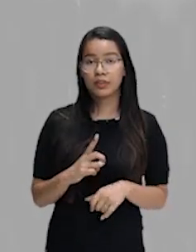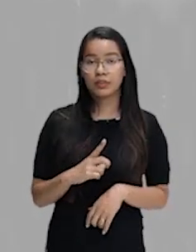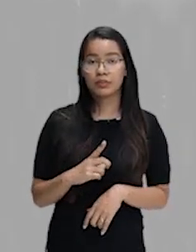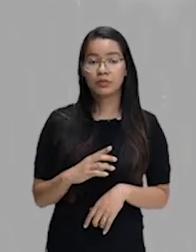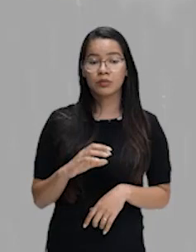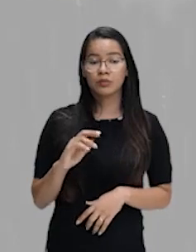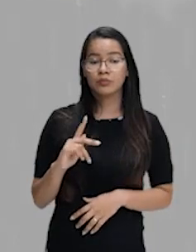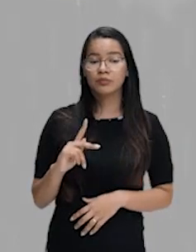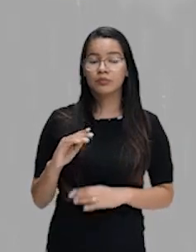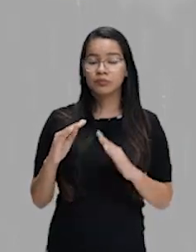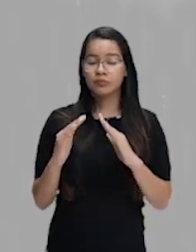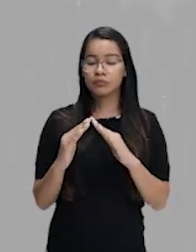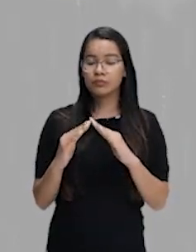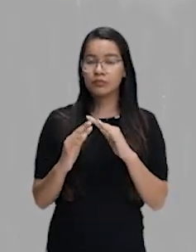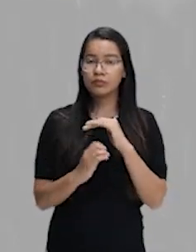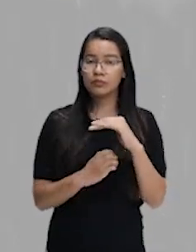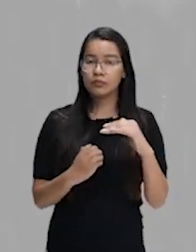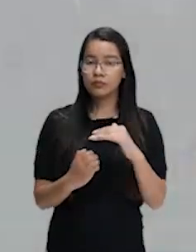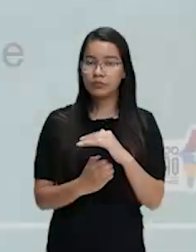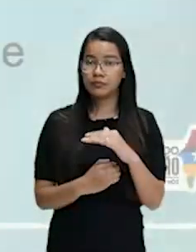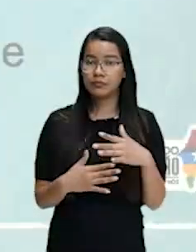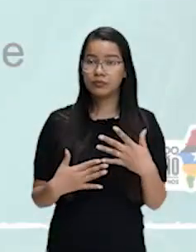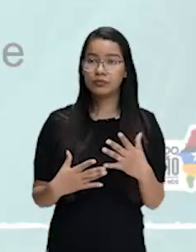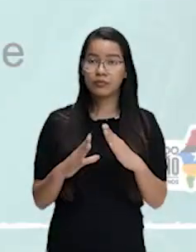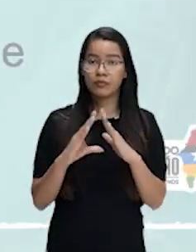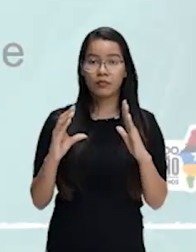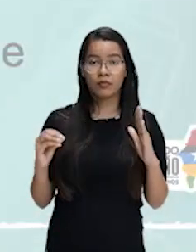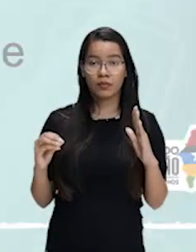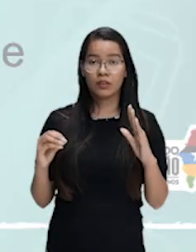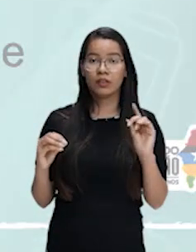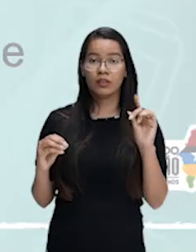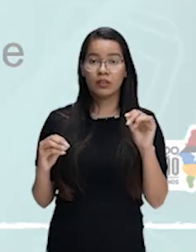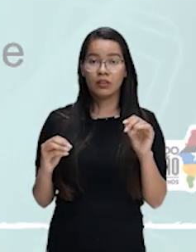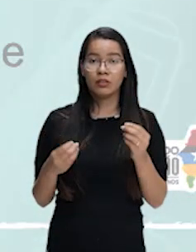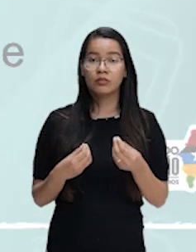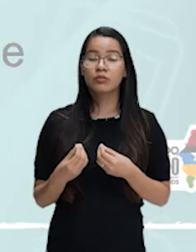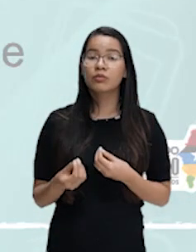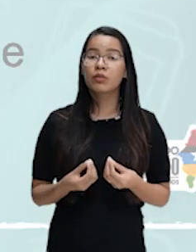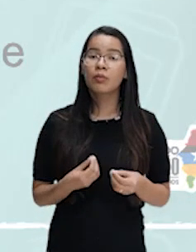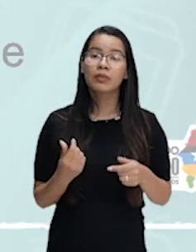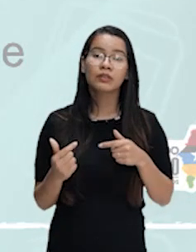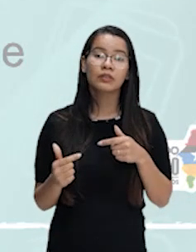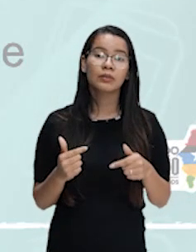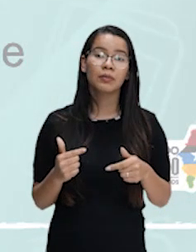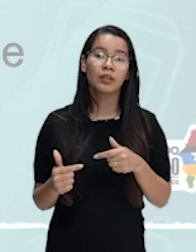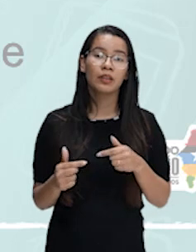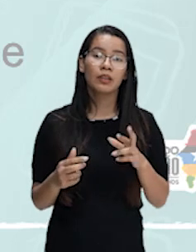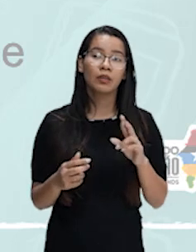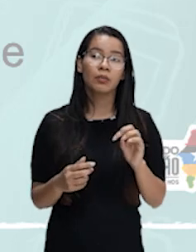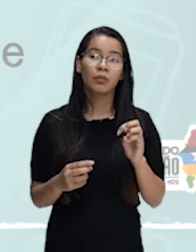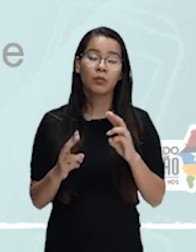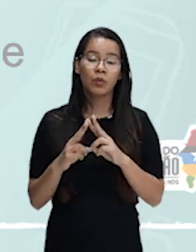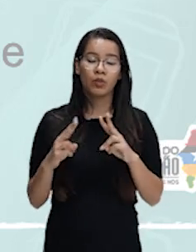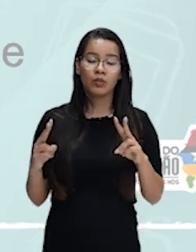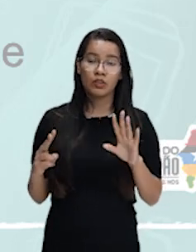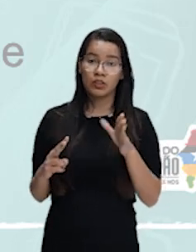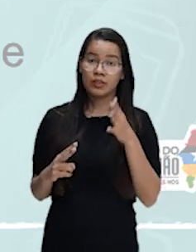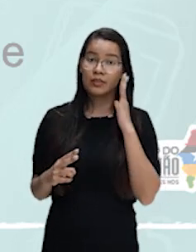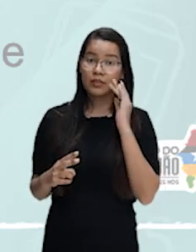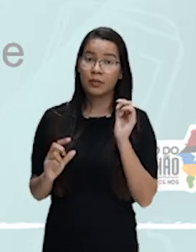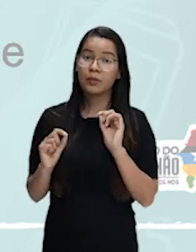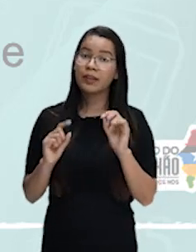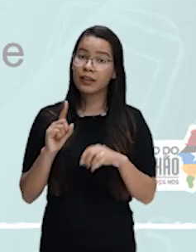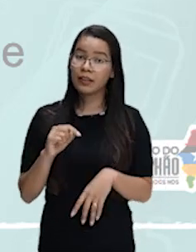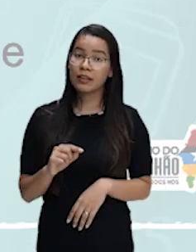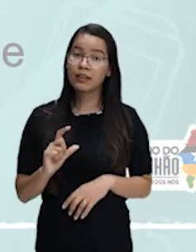casa. Beleza? Olha só. O modelo home office é uma forma de trabalho remoto. O trabalho remoto você já sabe o que é.